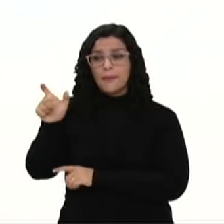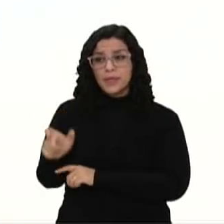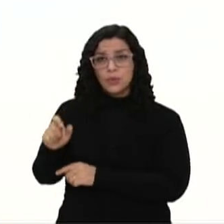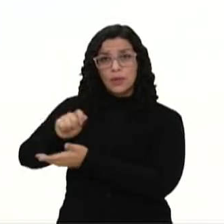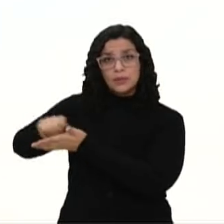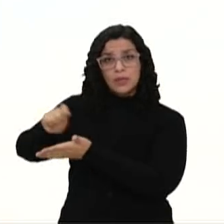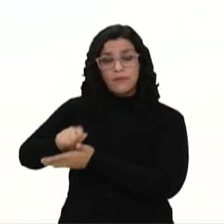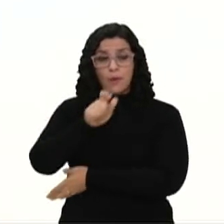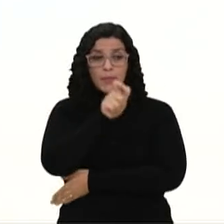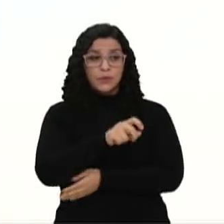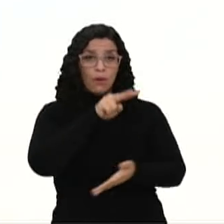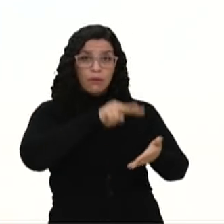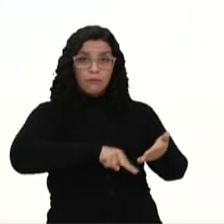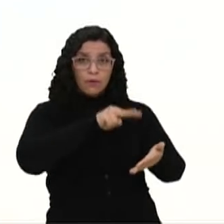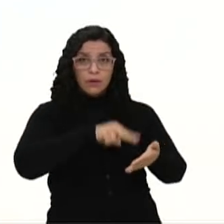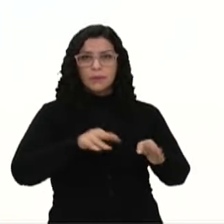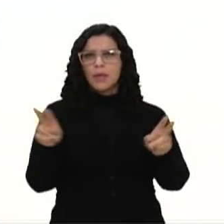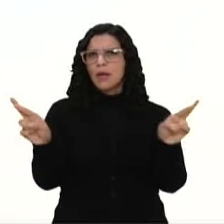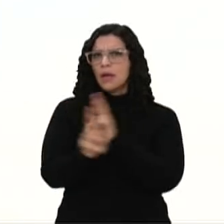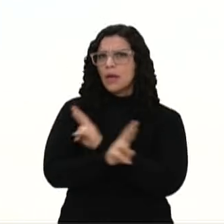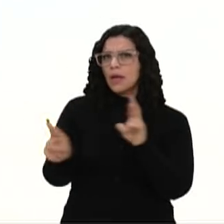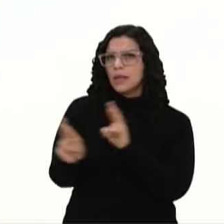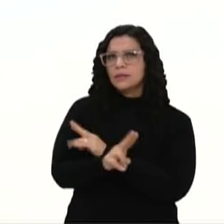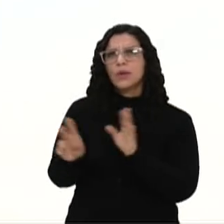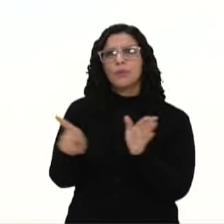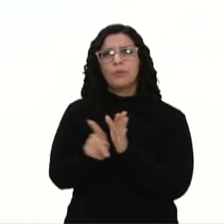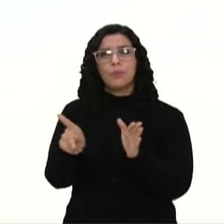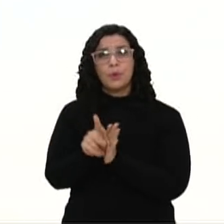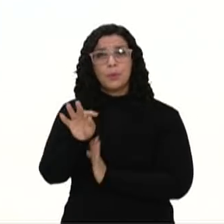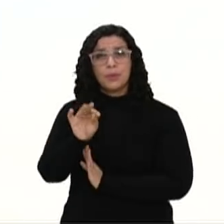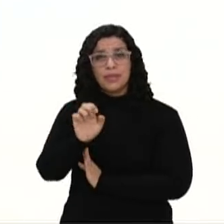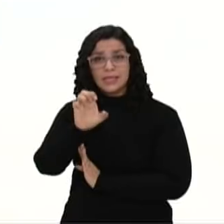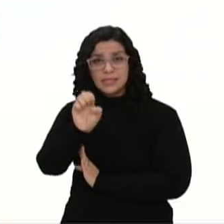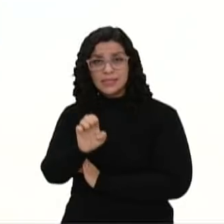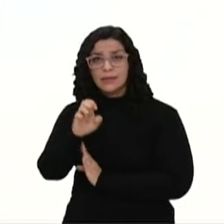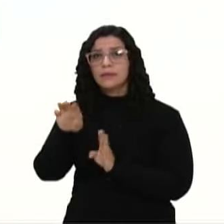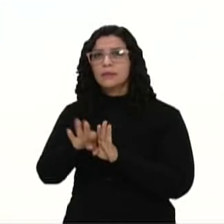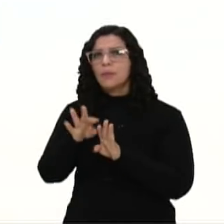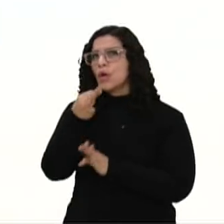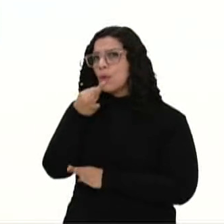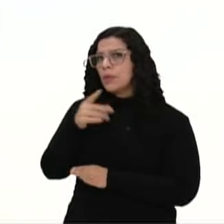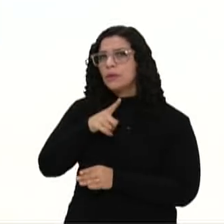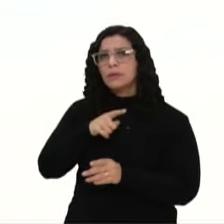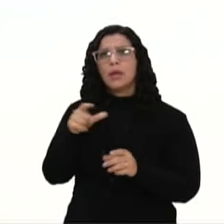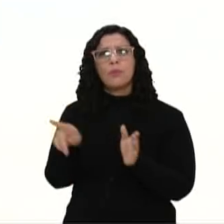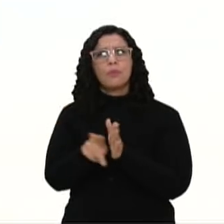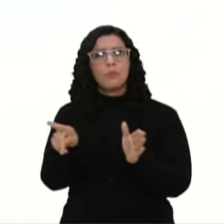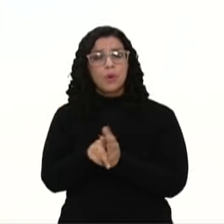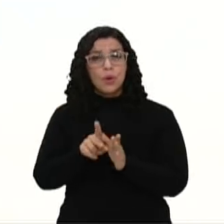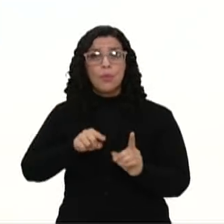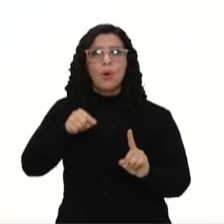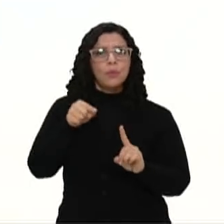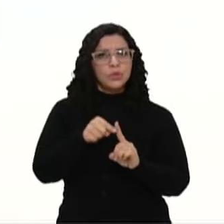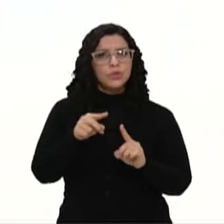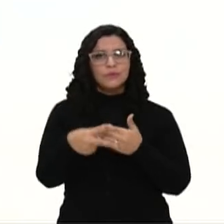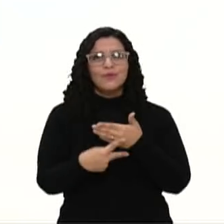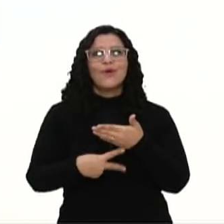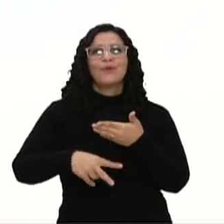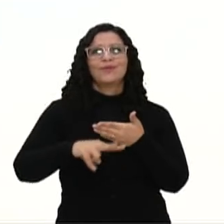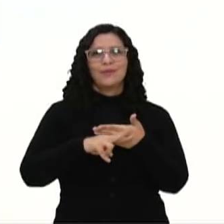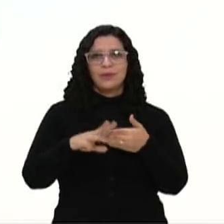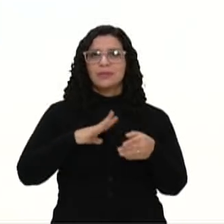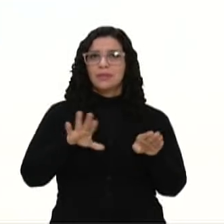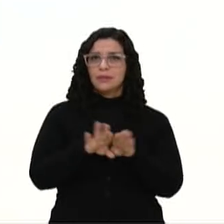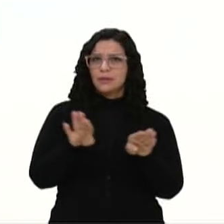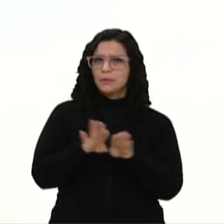interlocutor, estabelecer relação entre a tese e os argumentos, estabelecer relação causa-consequência,